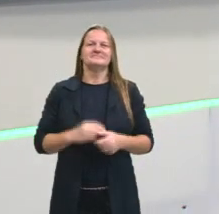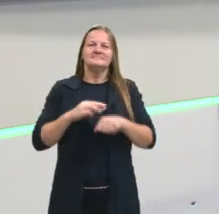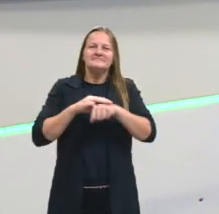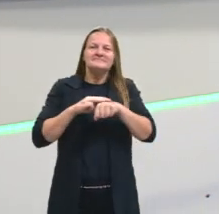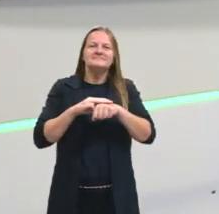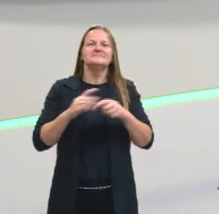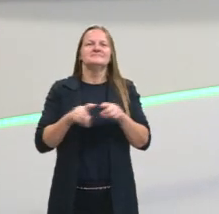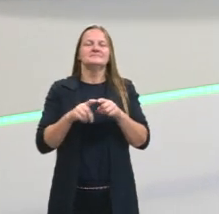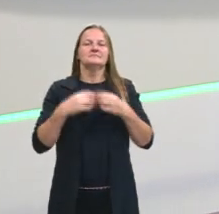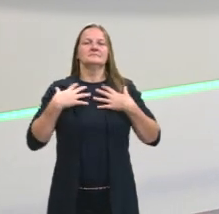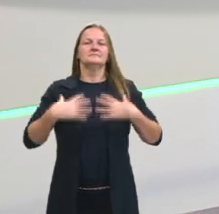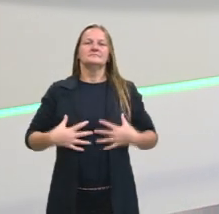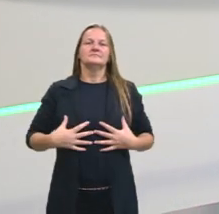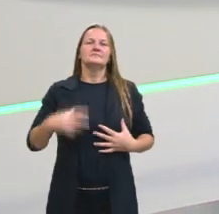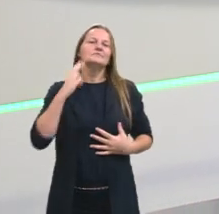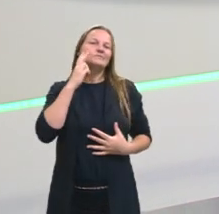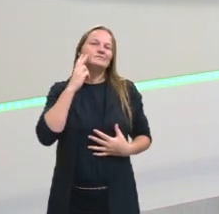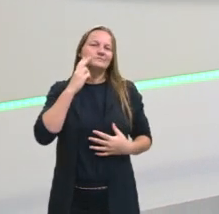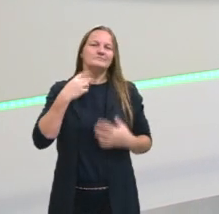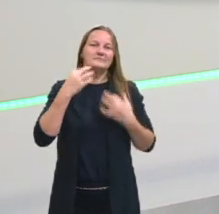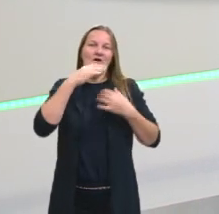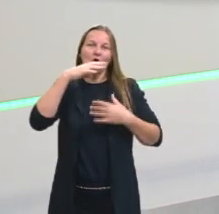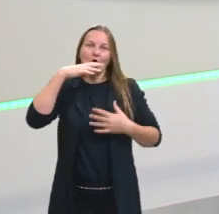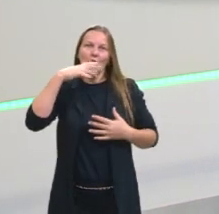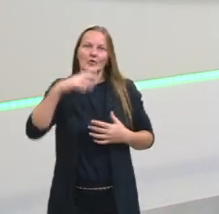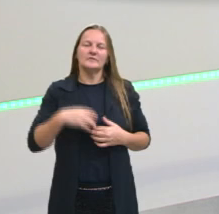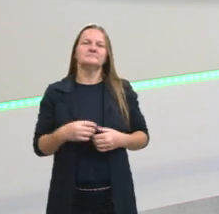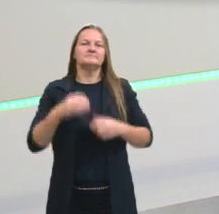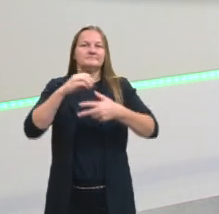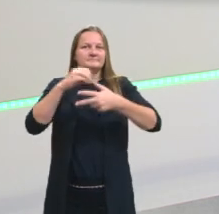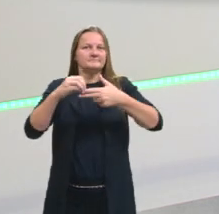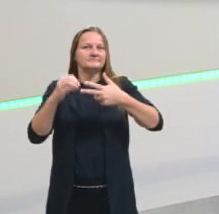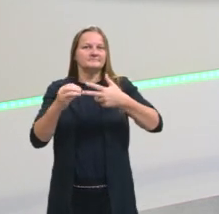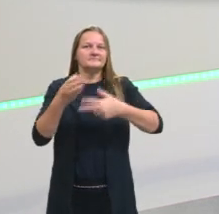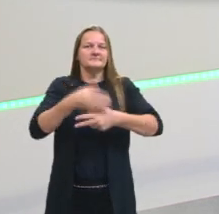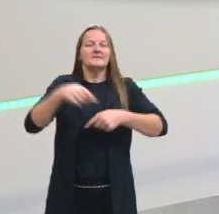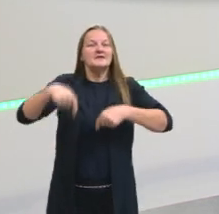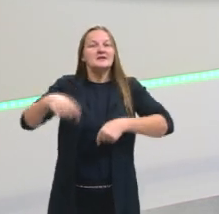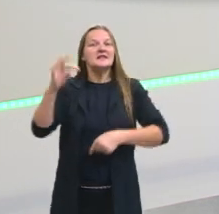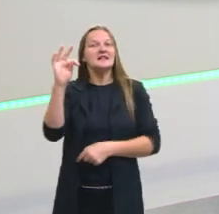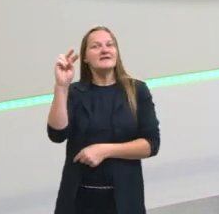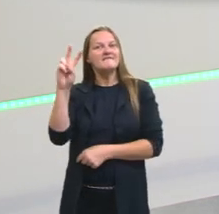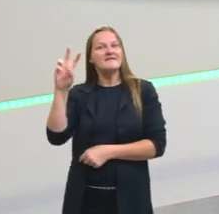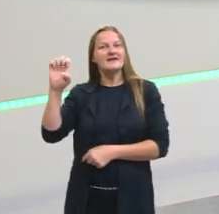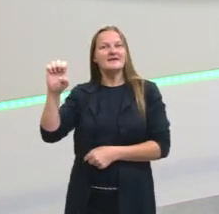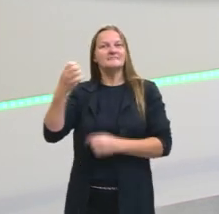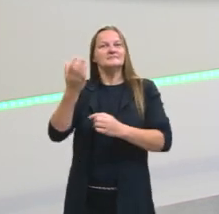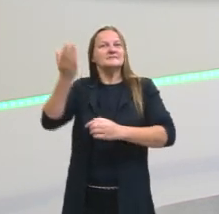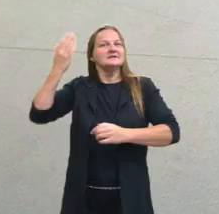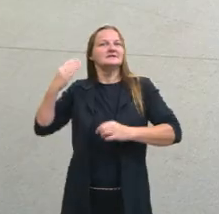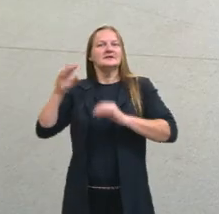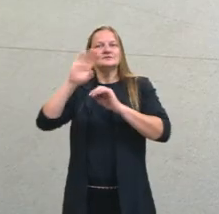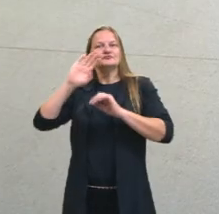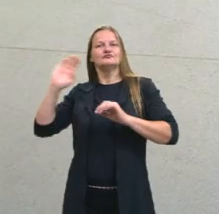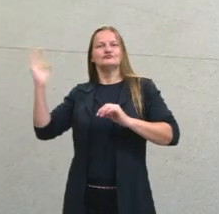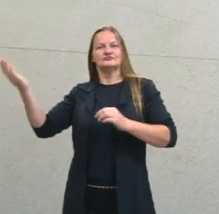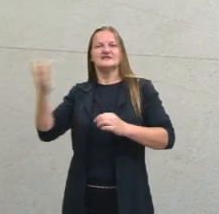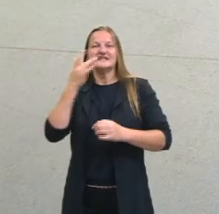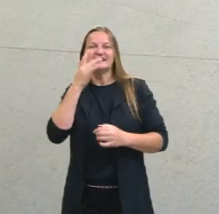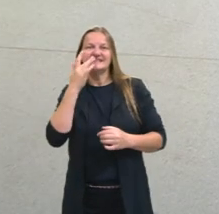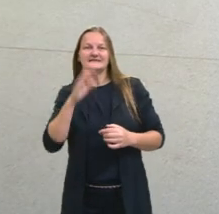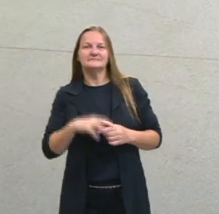com a camiseta da cor vinho do projeto do pré-enem tô aqui no estúdio da TV atrás de mim um quadro branco